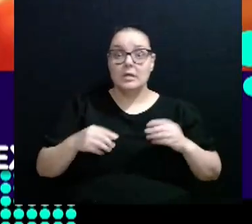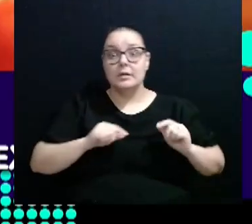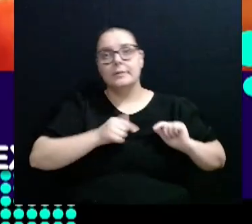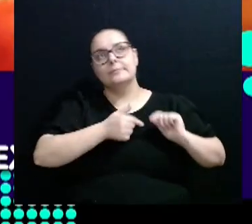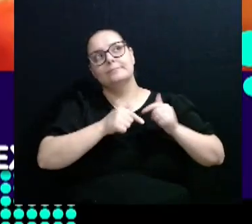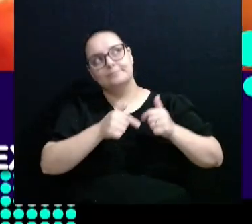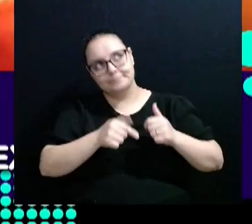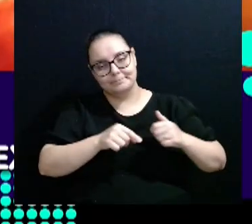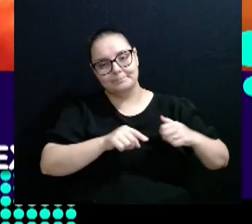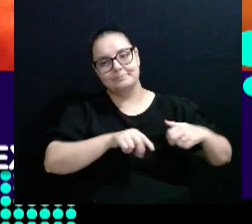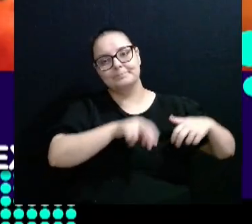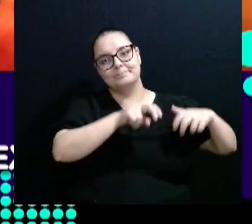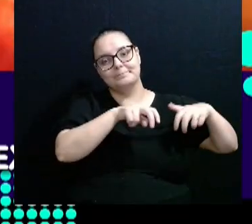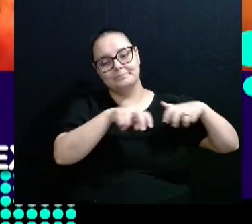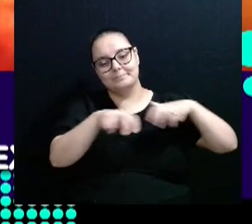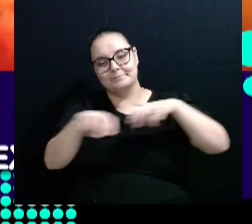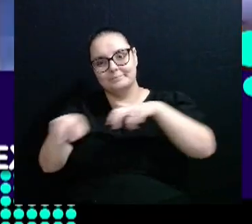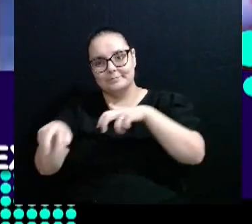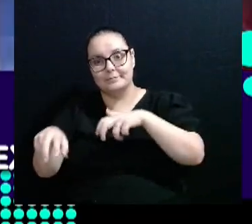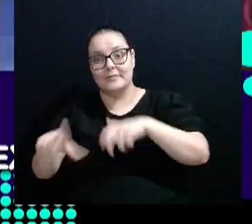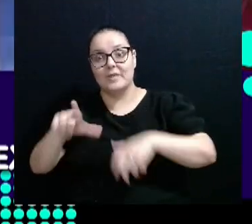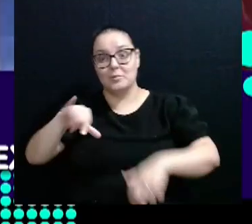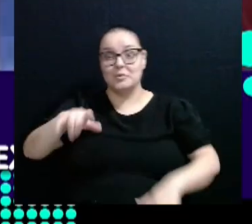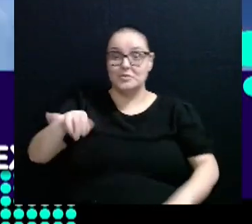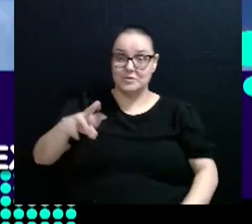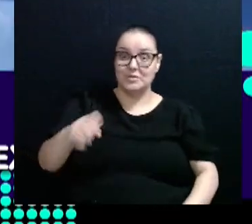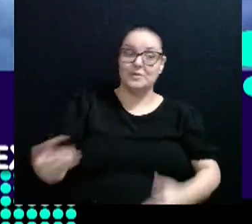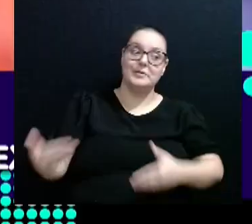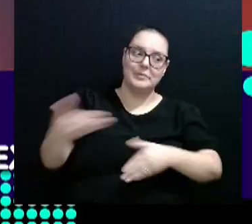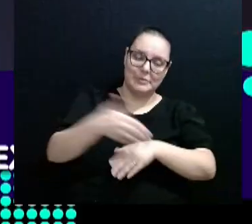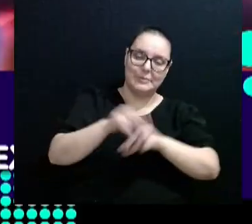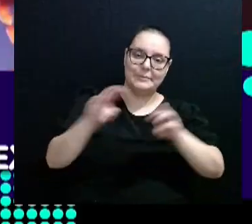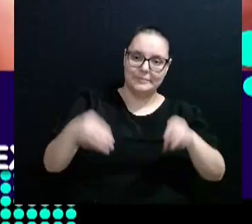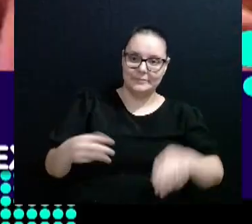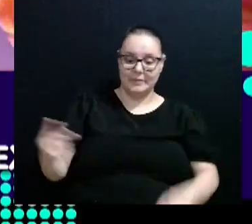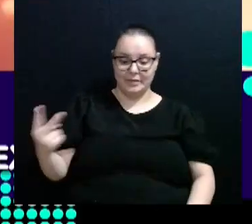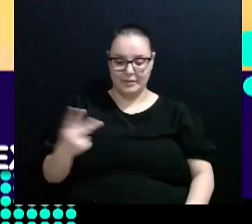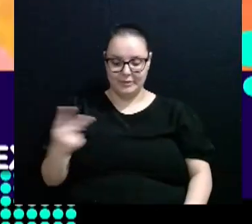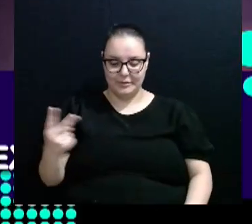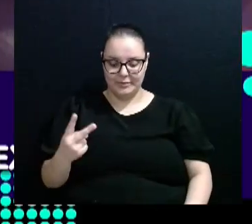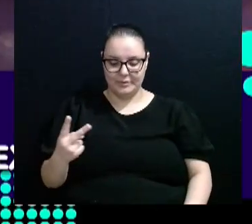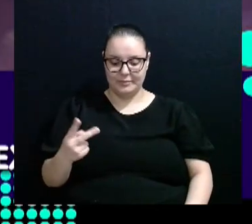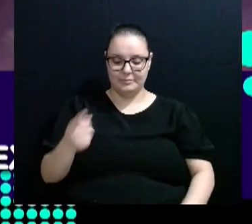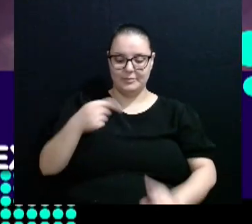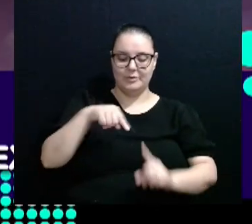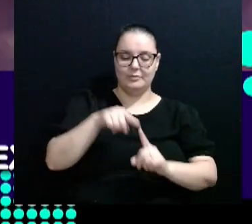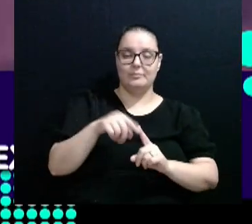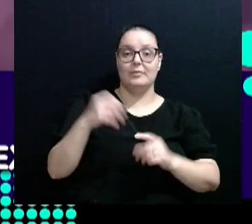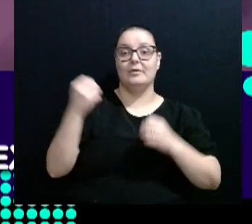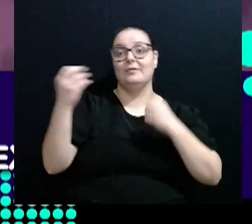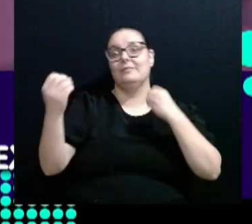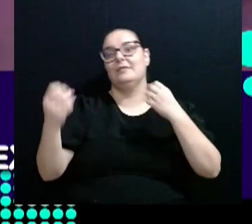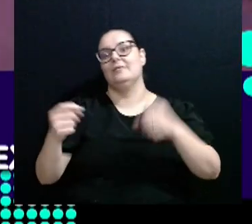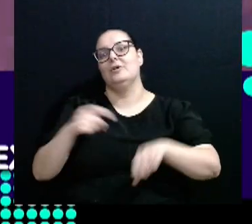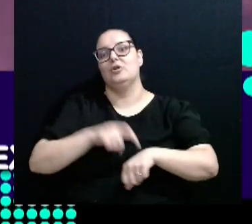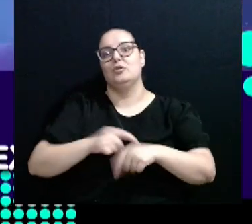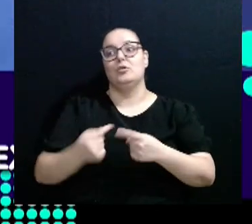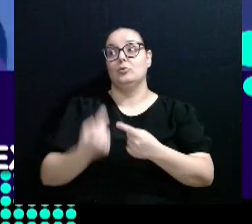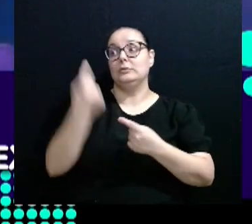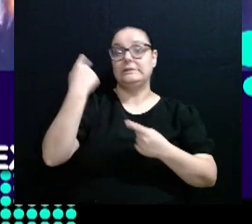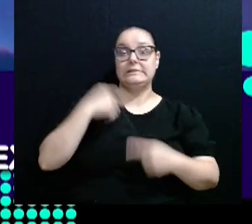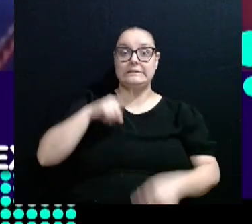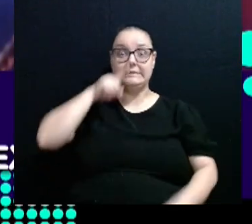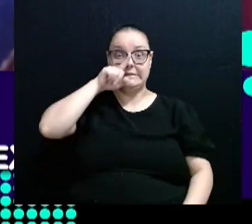a invasão de Jerry, a dupla acaba ativando o objeto e viajando no tempo por acidente. Em uma